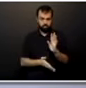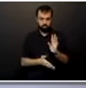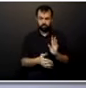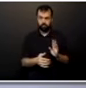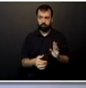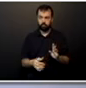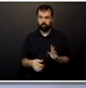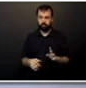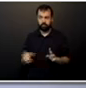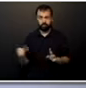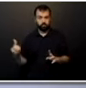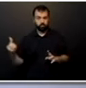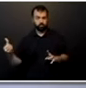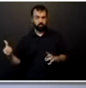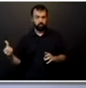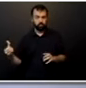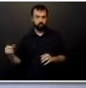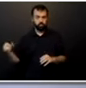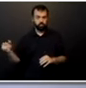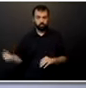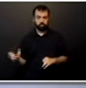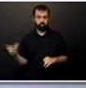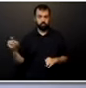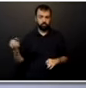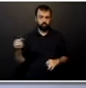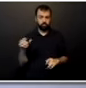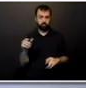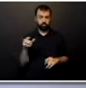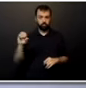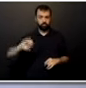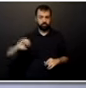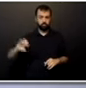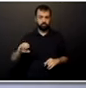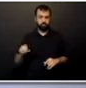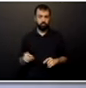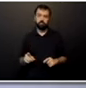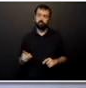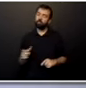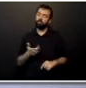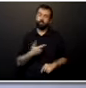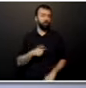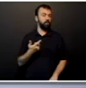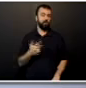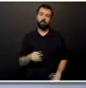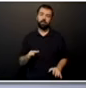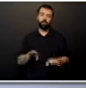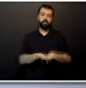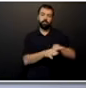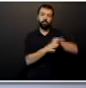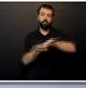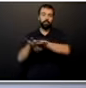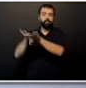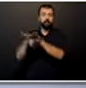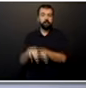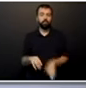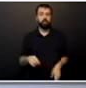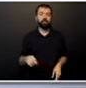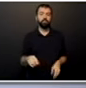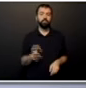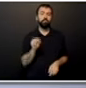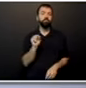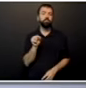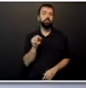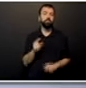e 6 colheres de sal se observa em que aqui não a proporção não é a mesma coisa